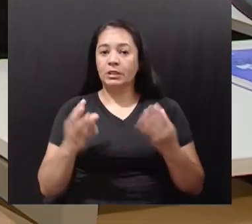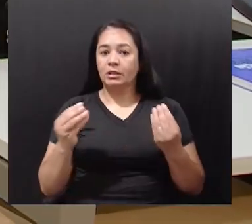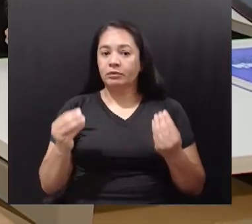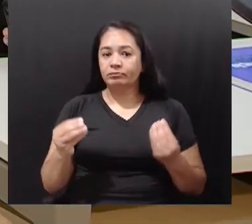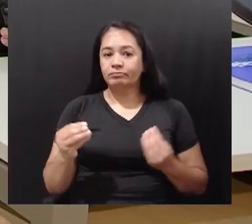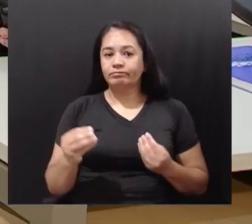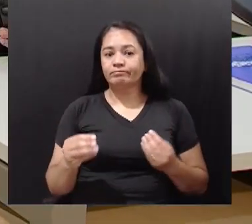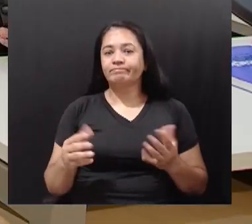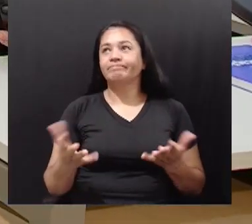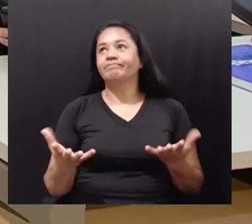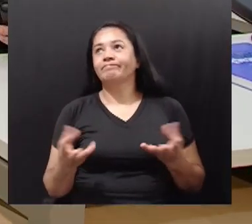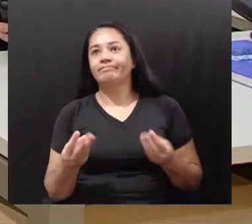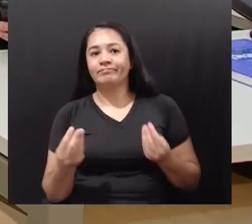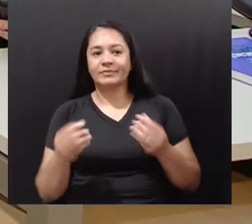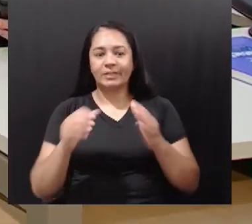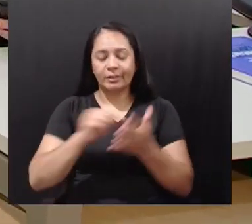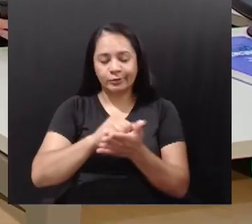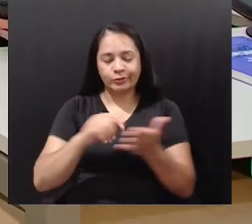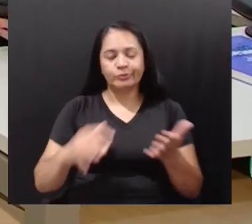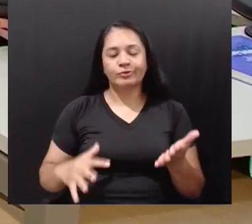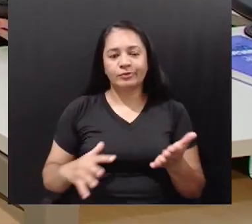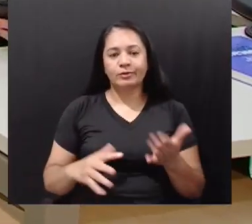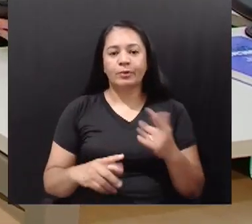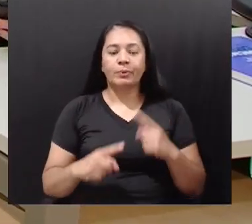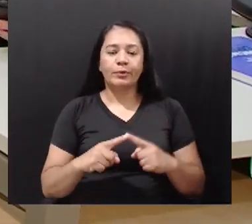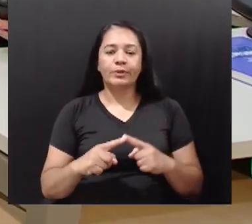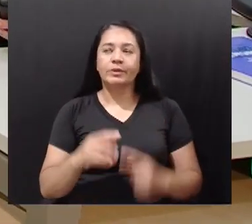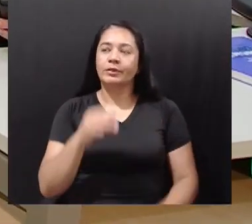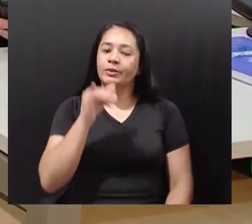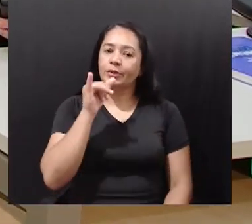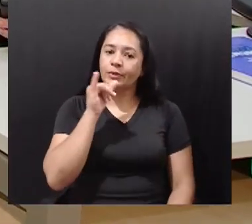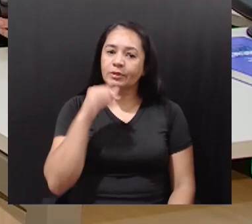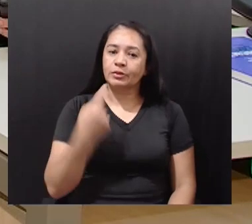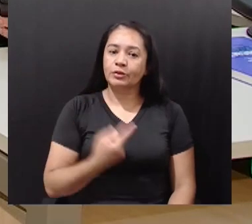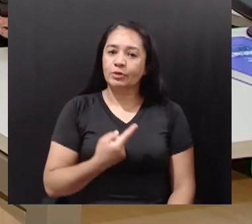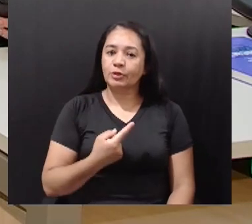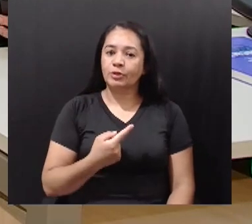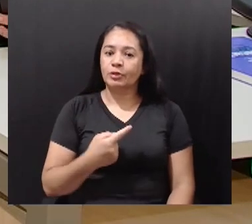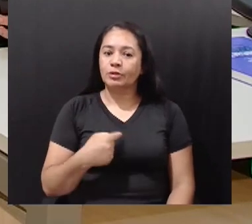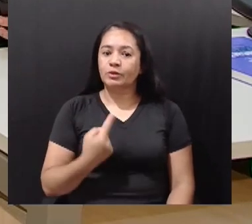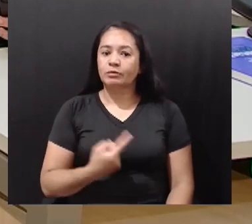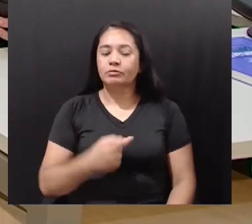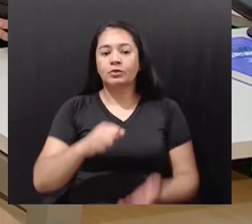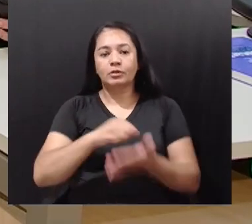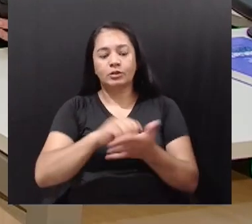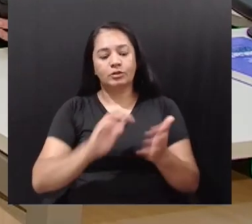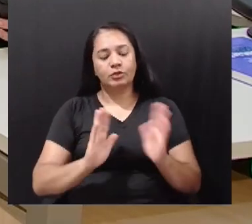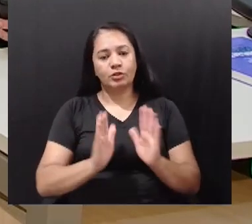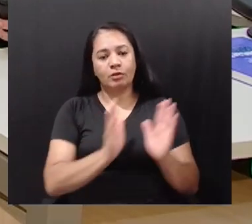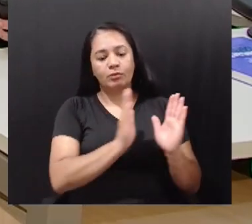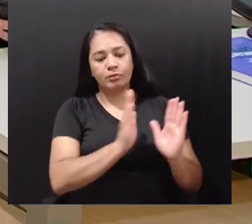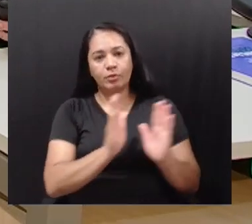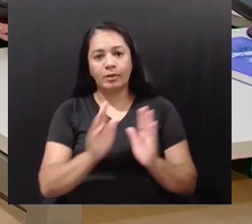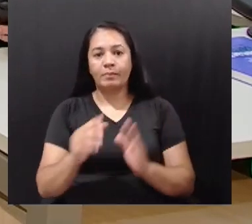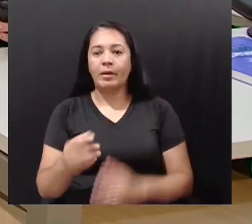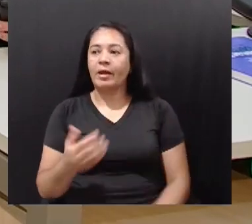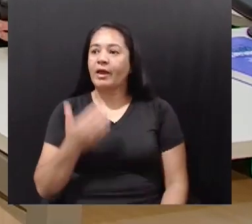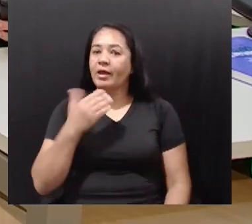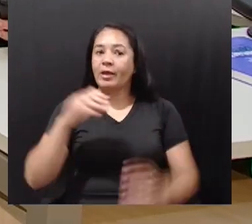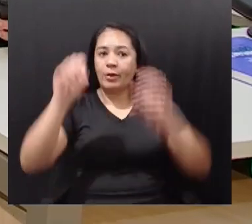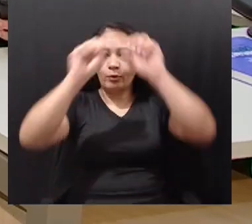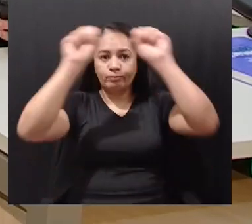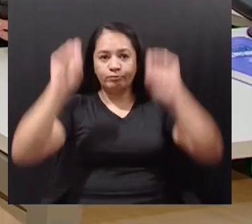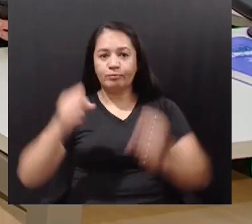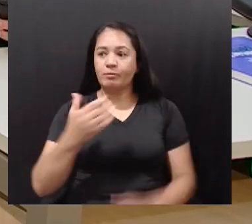a essas atividades, né? Por exemplo, a gente está aqui desempenhando as nossas atividades programadas, chega uma requisição do Tribunal de Contas, com um